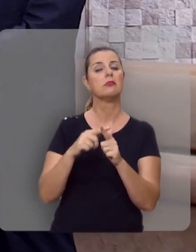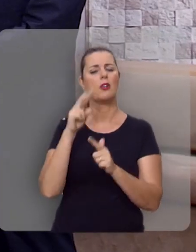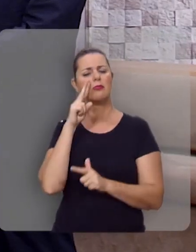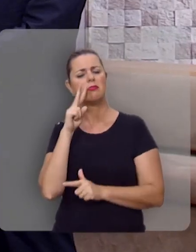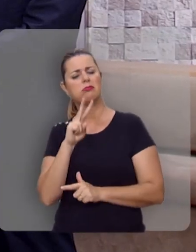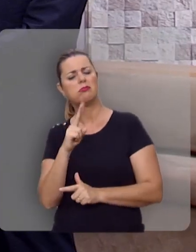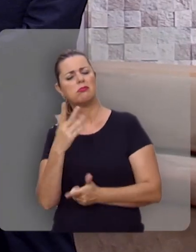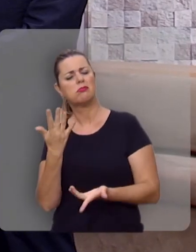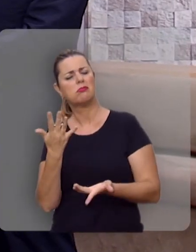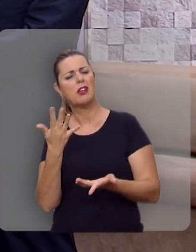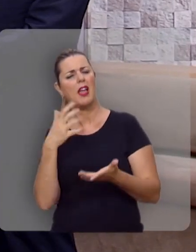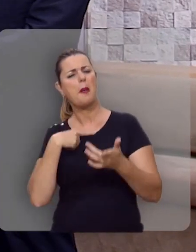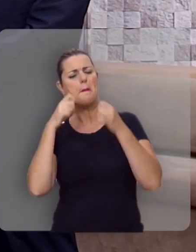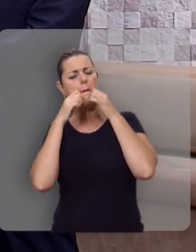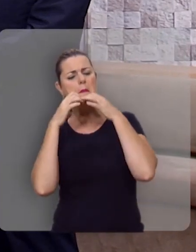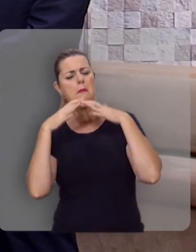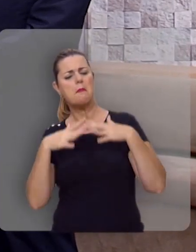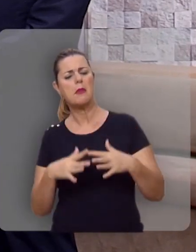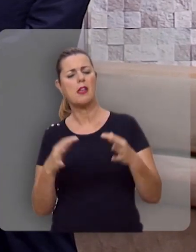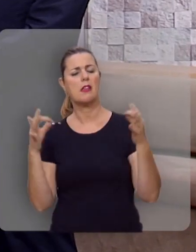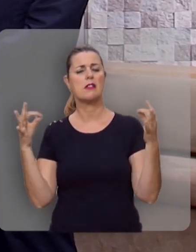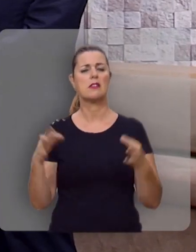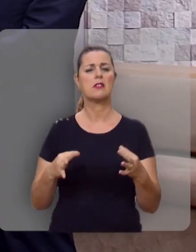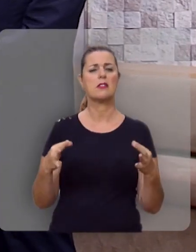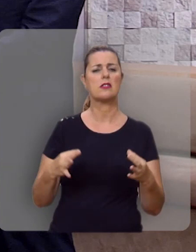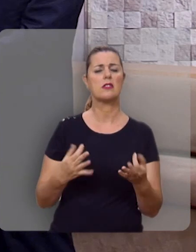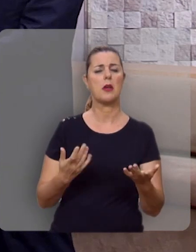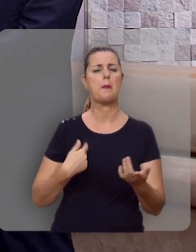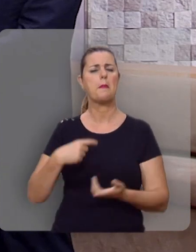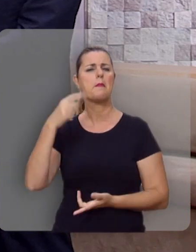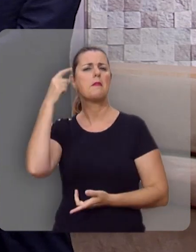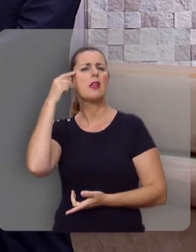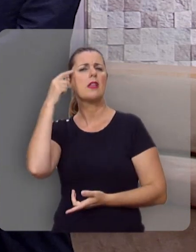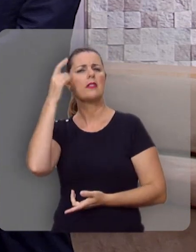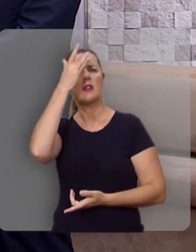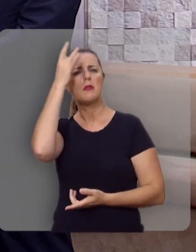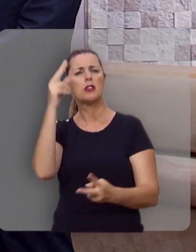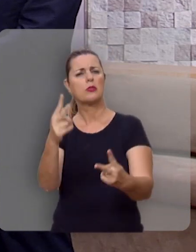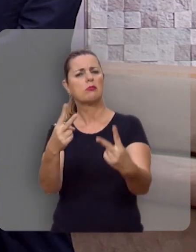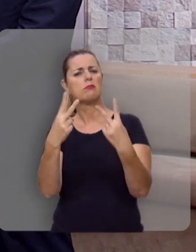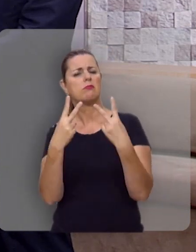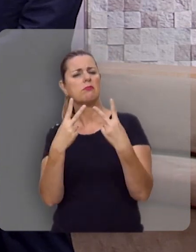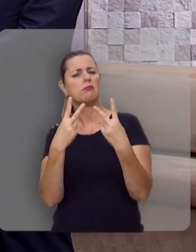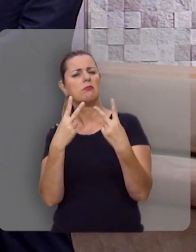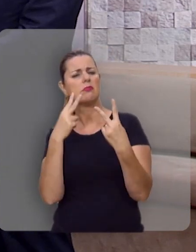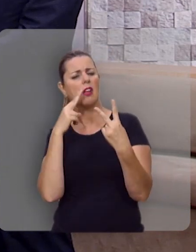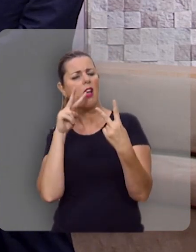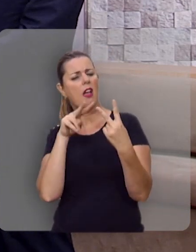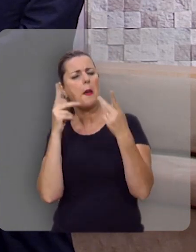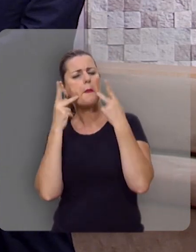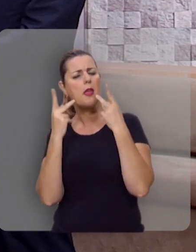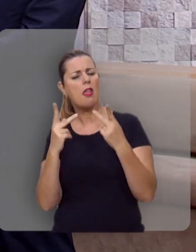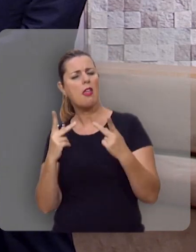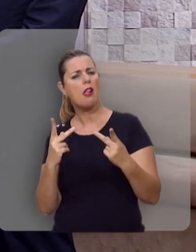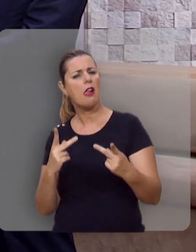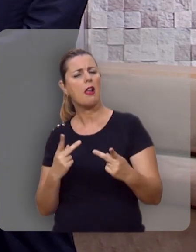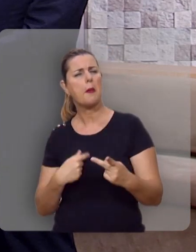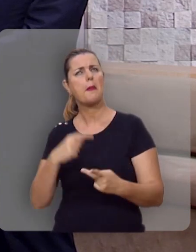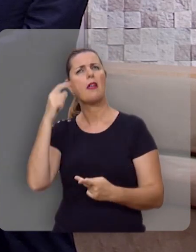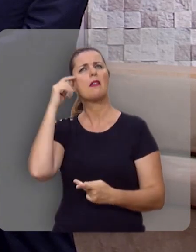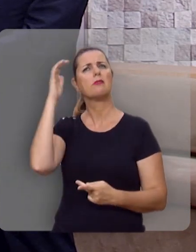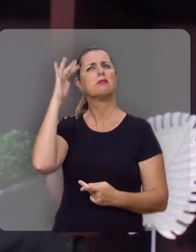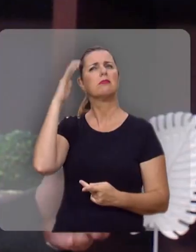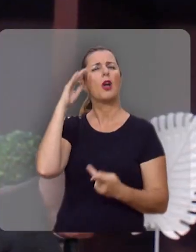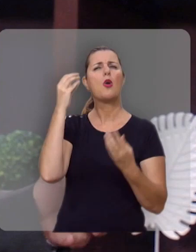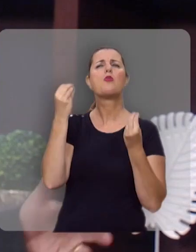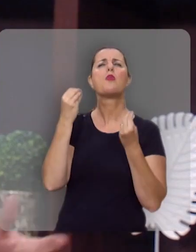ouvindo mensagem tão abençoadora, Amém. né? E eu fico pensando todas as vezes, aqueles que estão nos acompanhando, assistindo essa mensagem, fico imaginando,